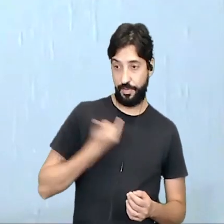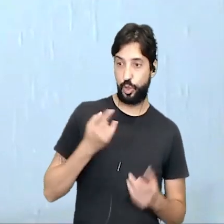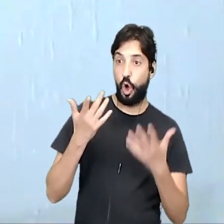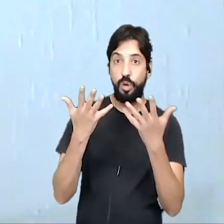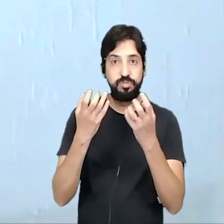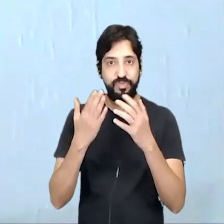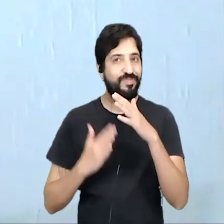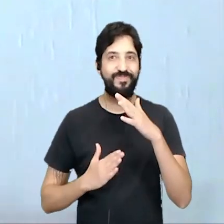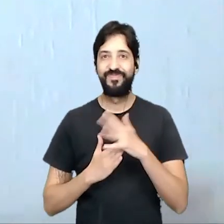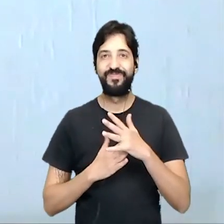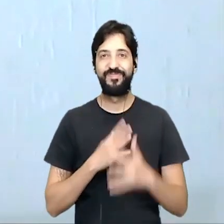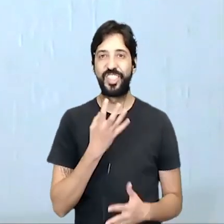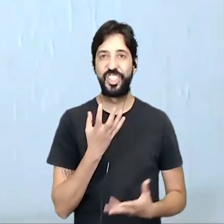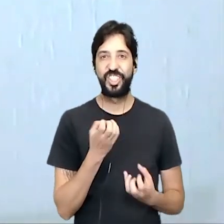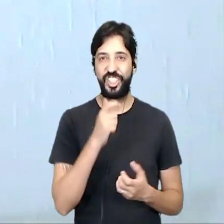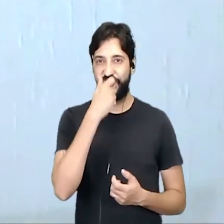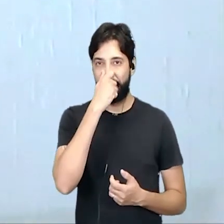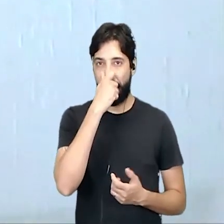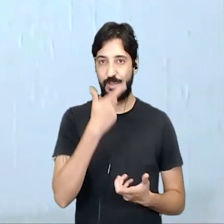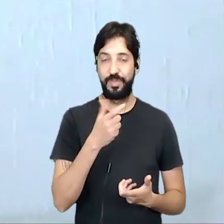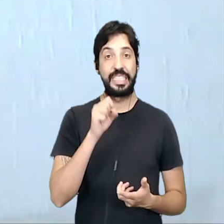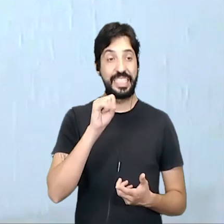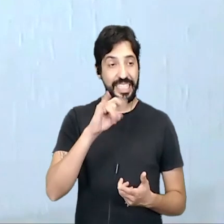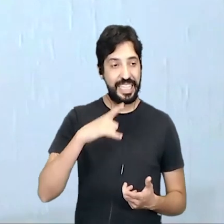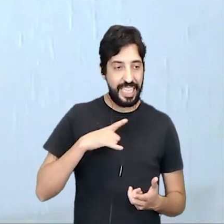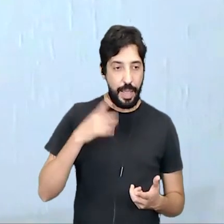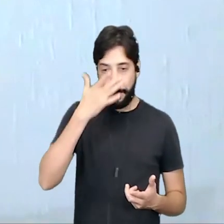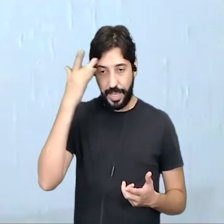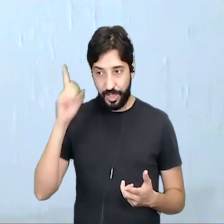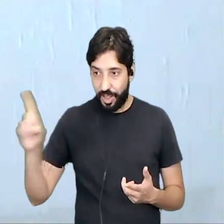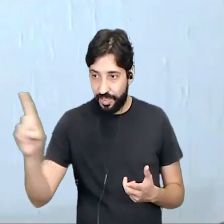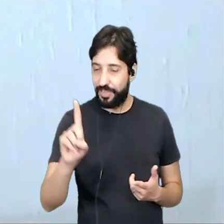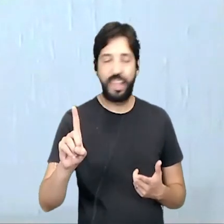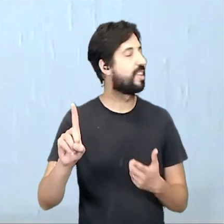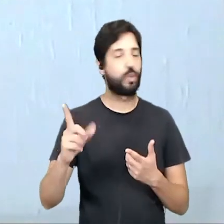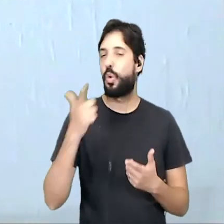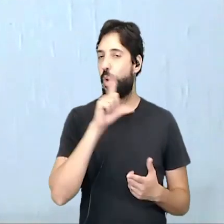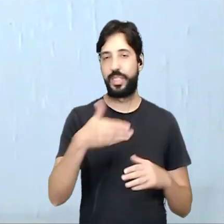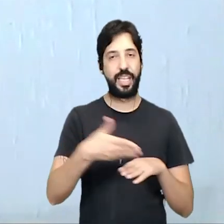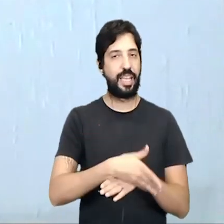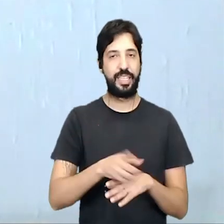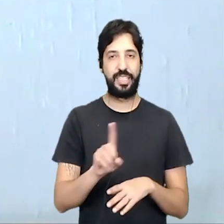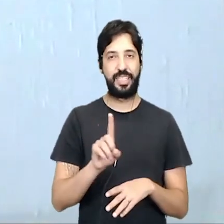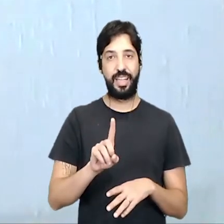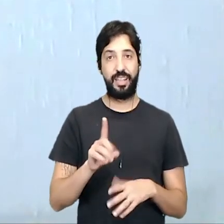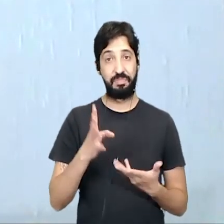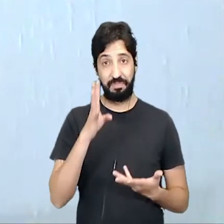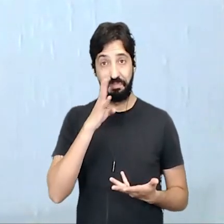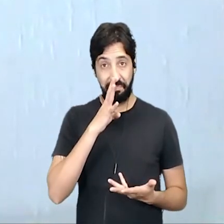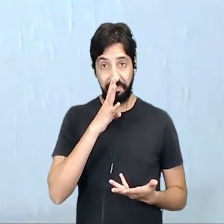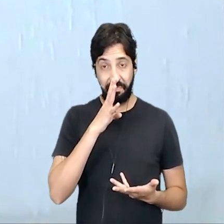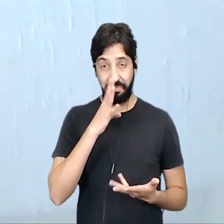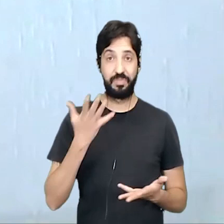Chegou uma hora que eles disseram para a gente: lotou. Quer dizer, se tivesse algum convidado, ia ficar lá fora. E foi